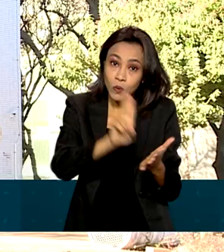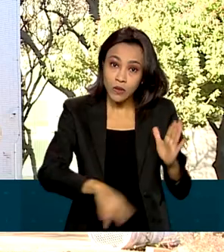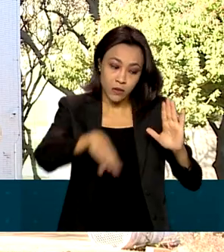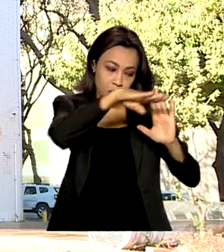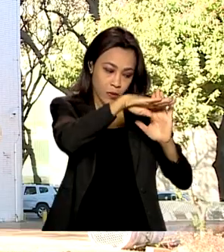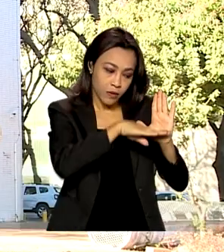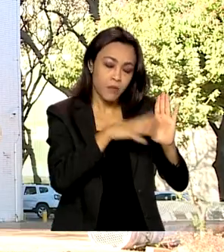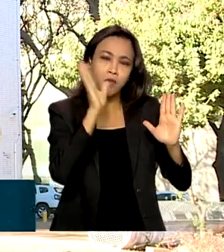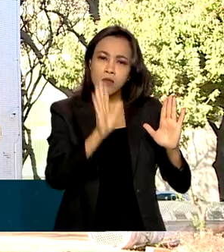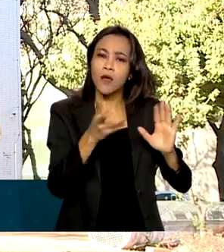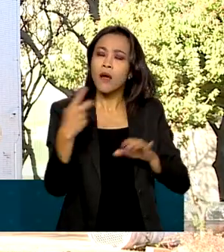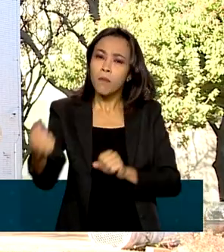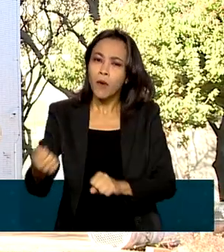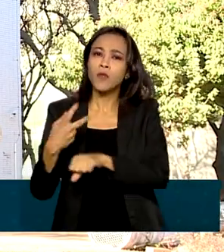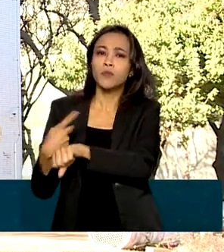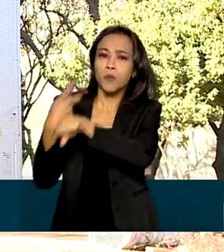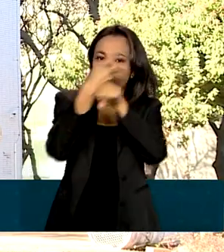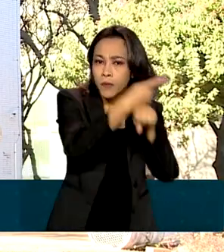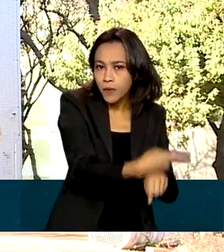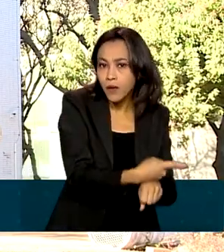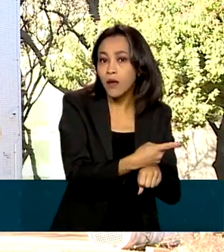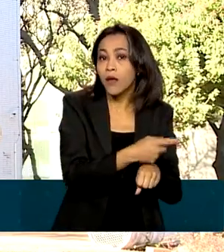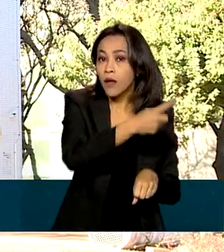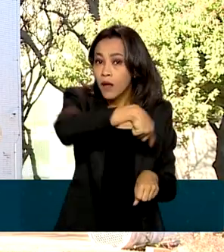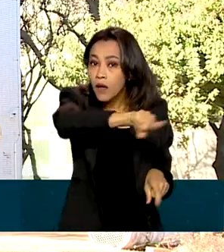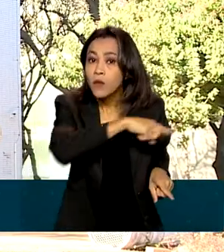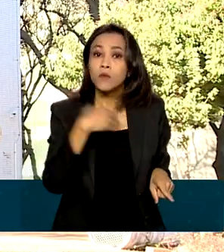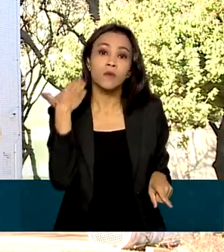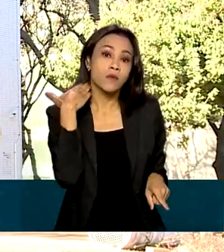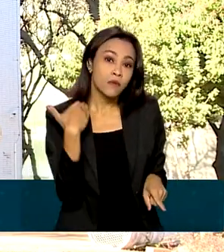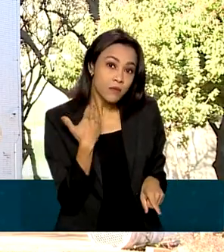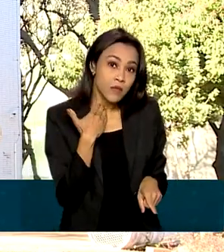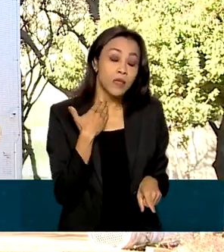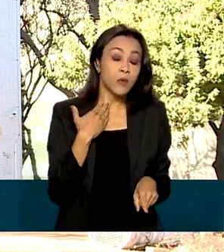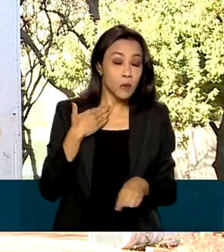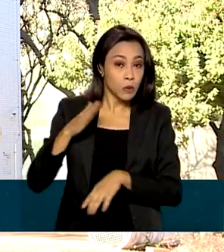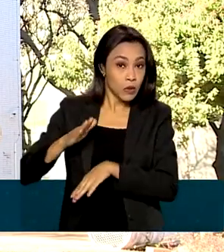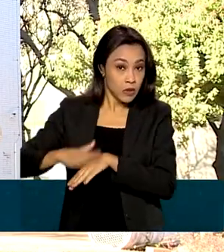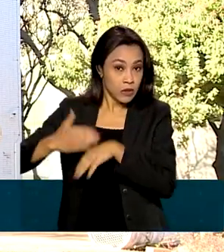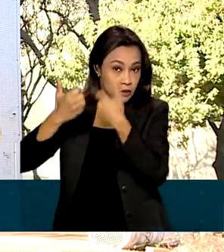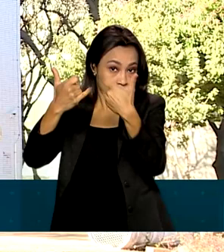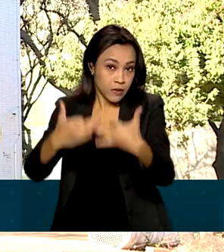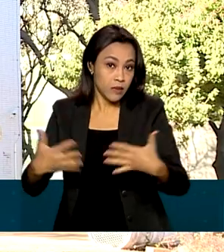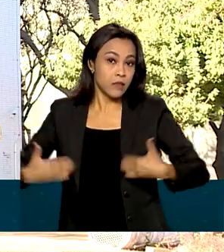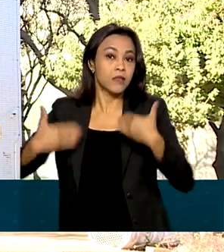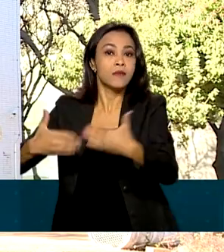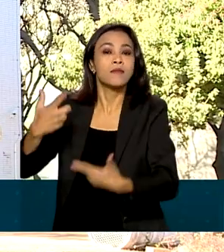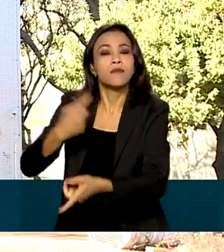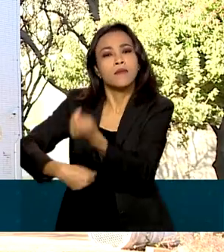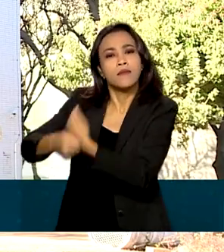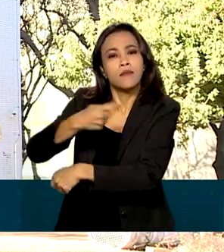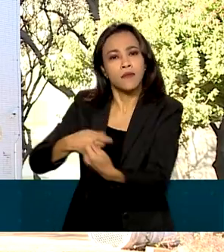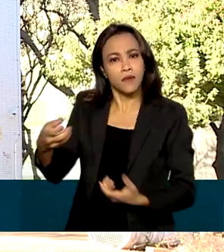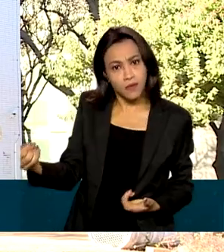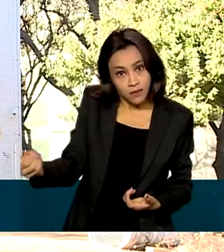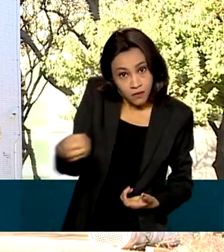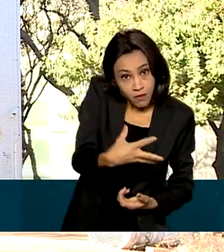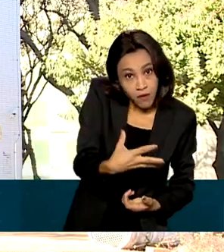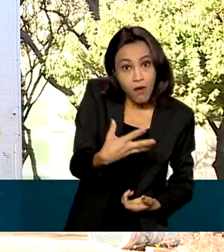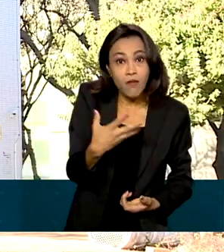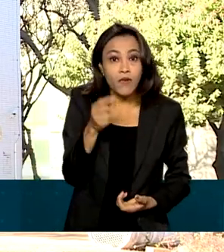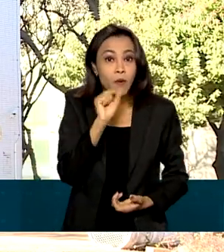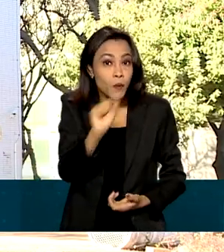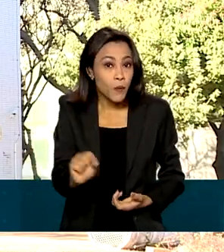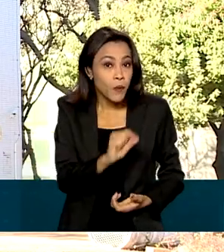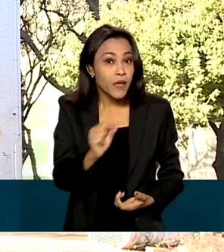podem procurar as instituições financeiras. Segundo o Ministério da Economia, a expectativa é de que a nova rodada da